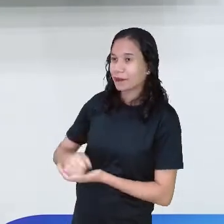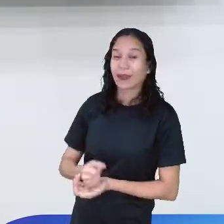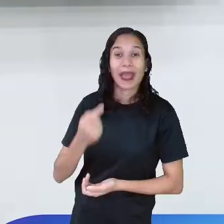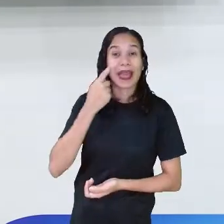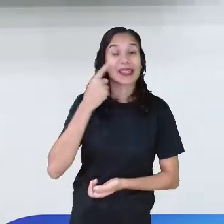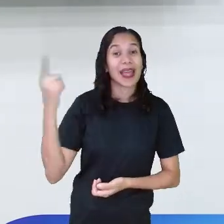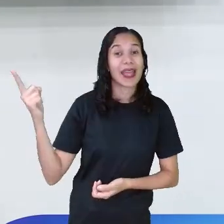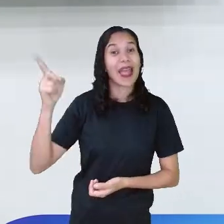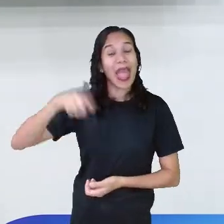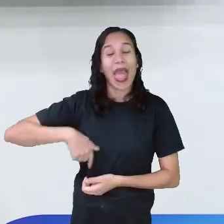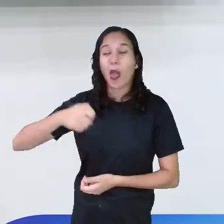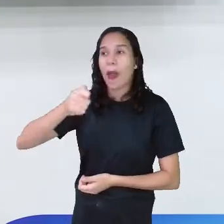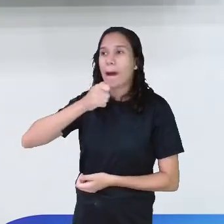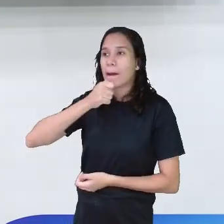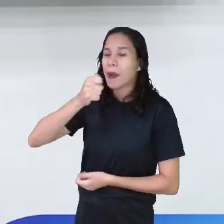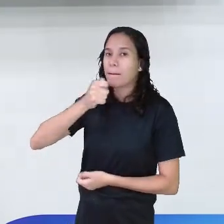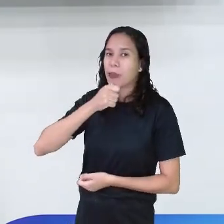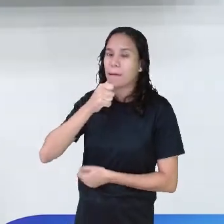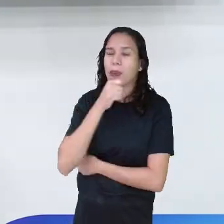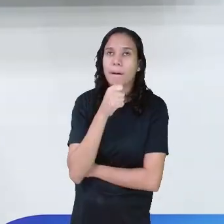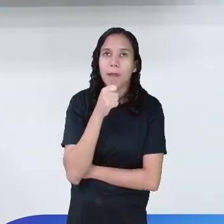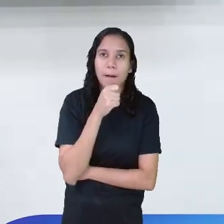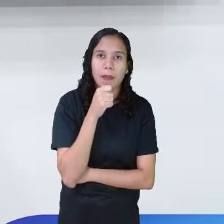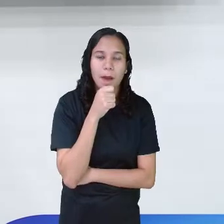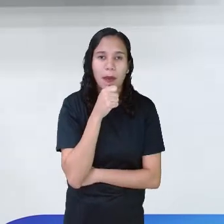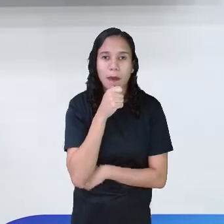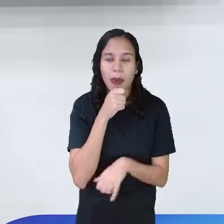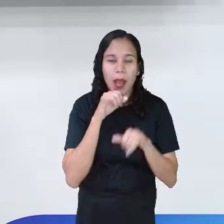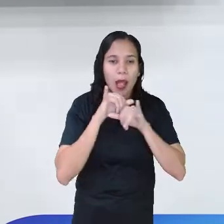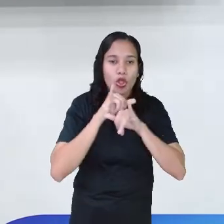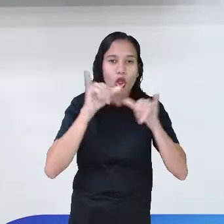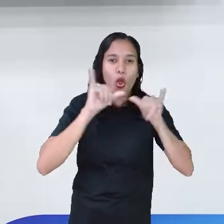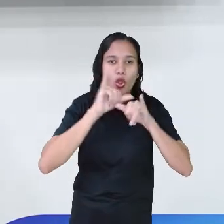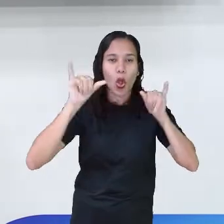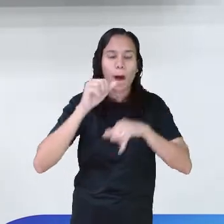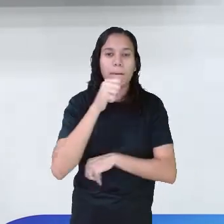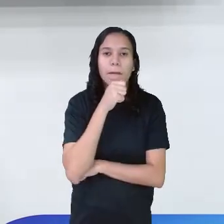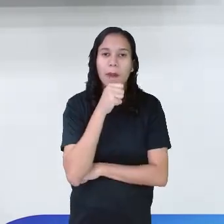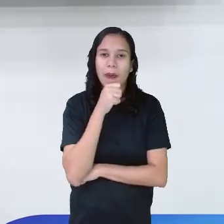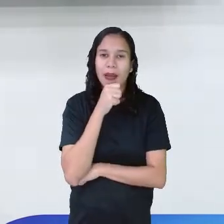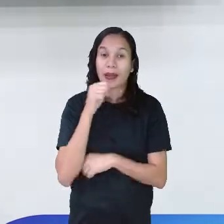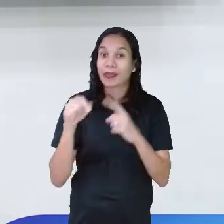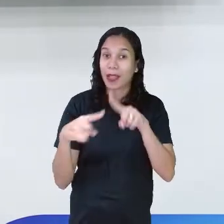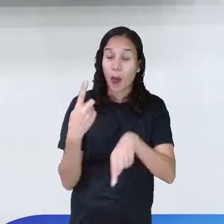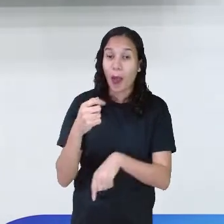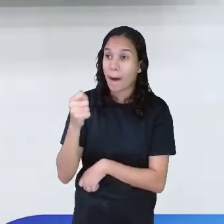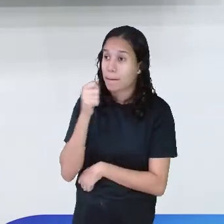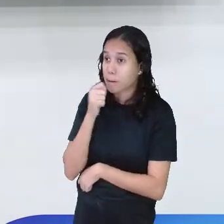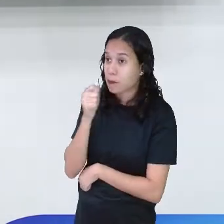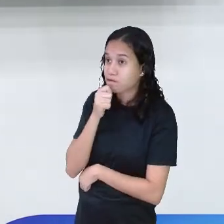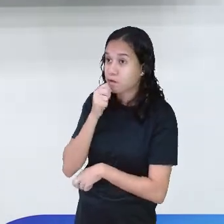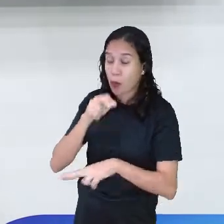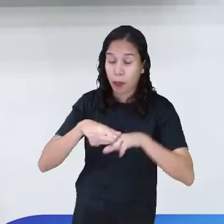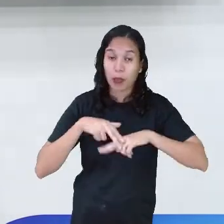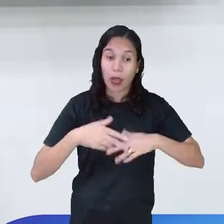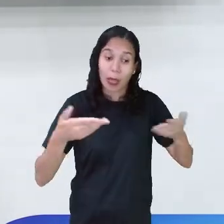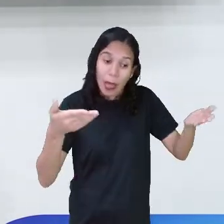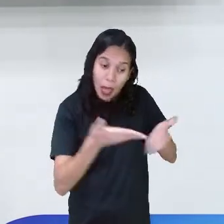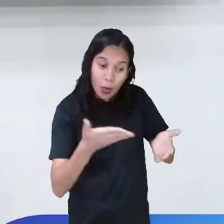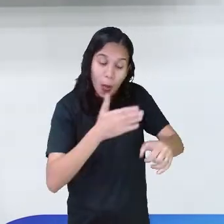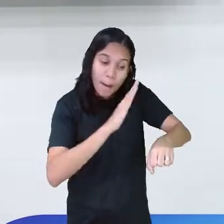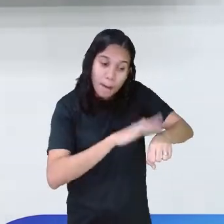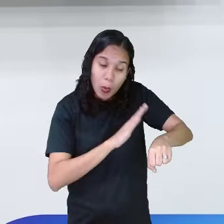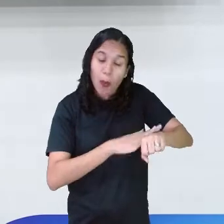é uma reportagem, um repórter, uma notícia, não é? Não é reportagem, você pode ver que está ao vivo, né? Ele